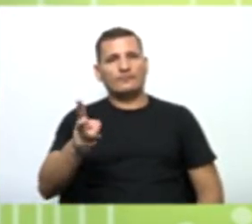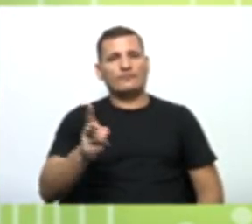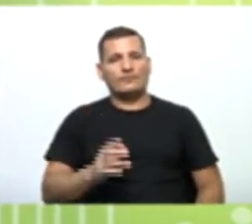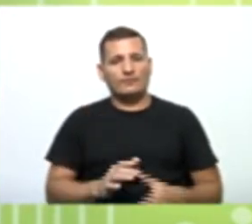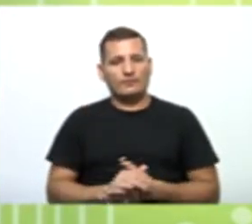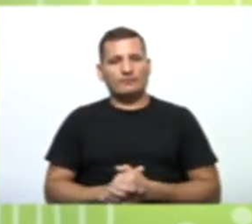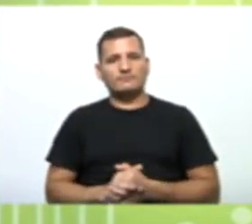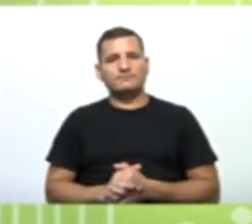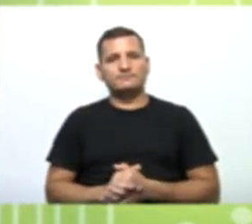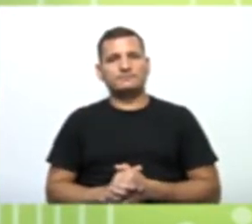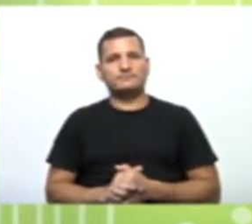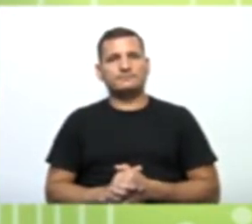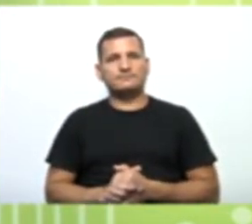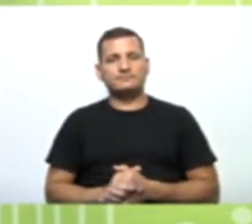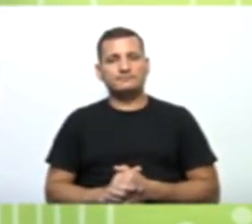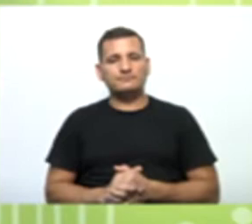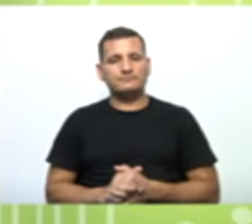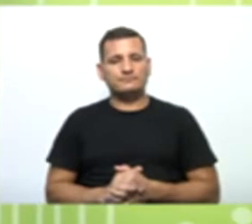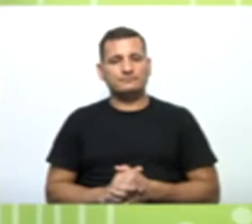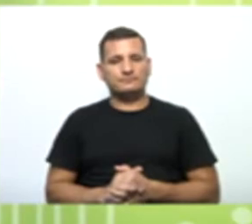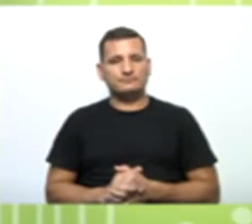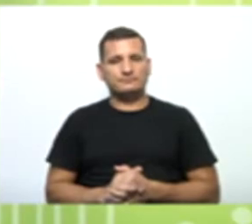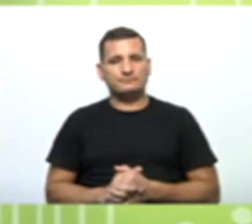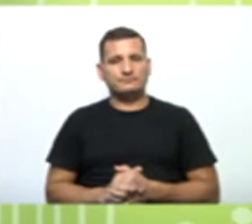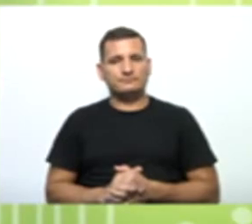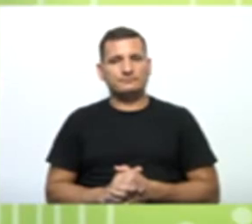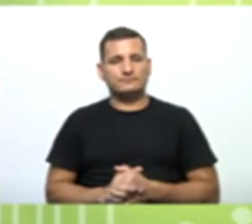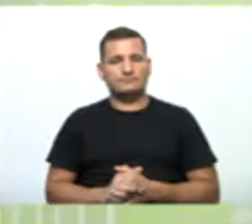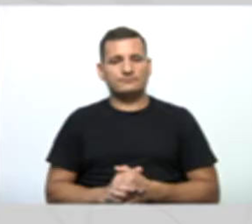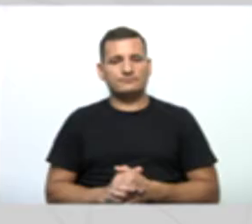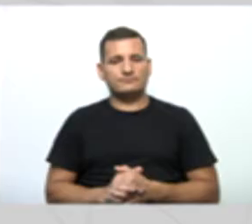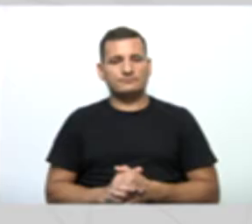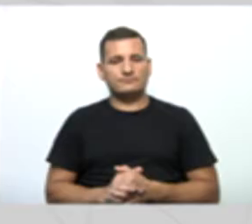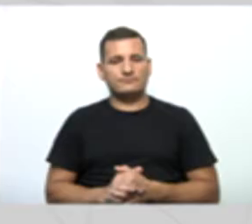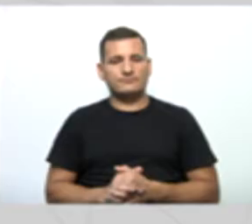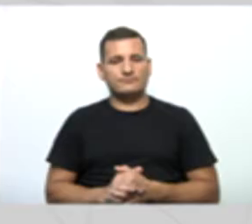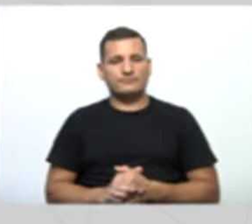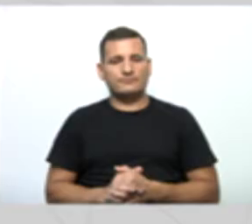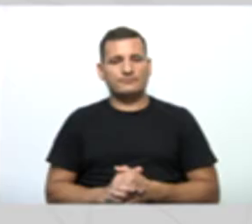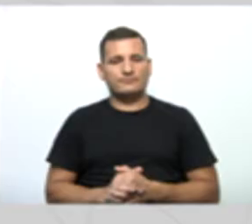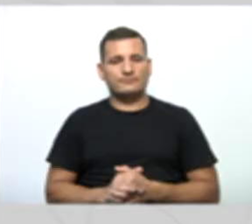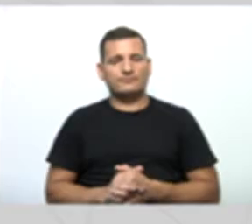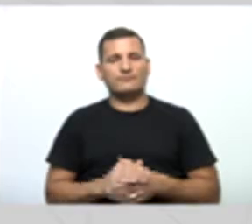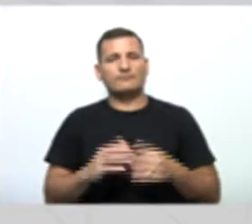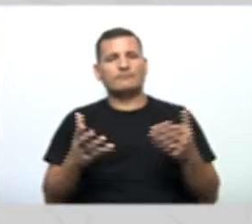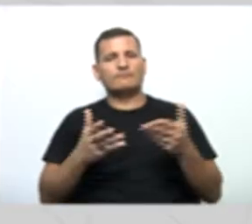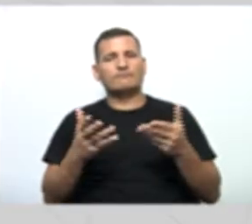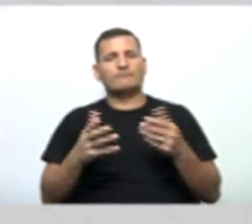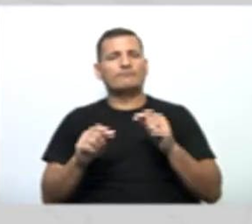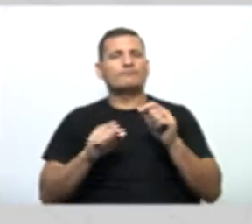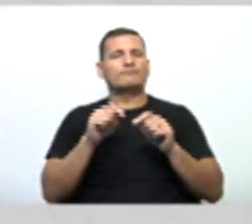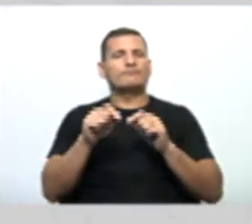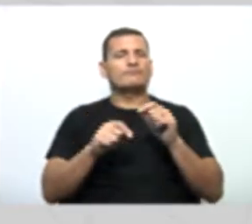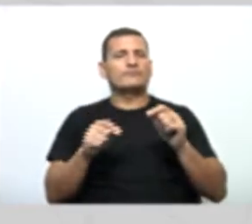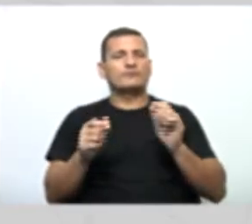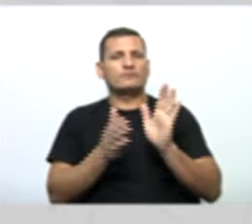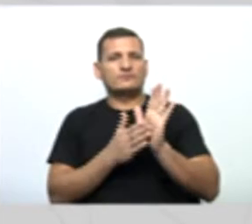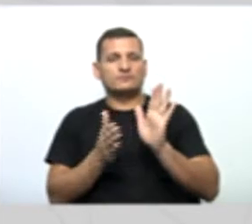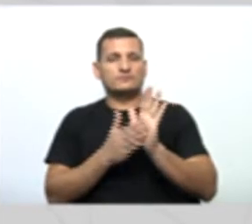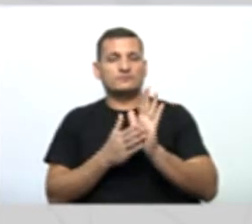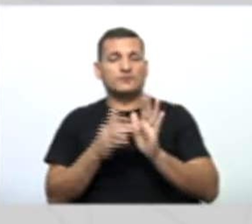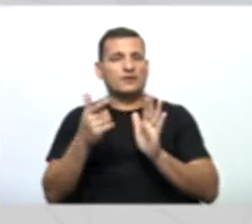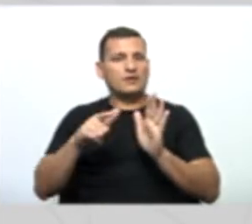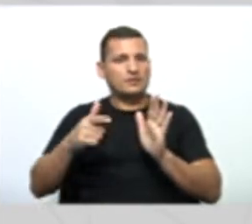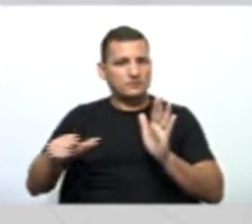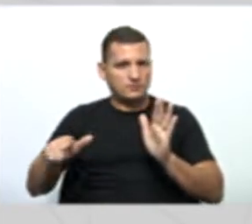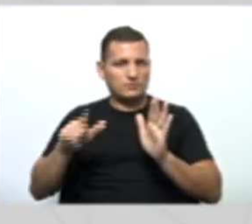vocês acessarem, certo? Agora vem aqui, ó. O propósito básico da repetição é unificar e